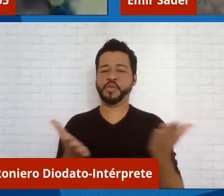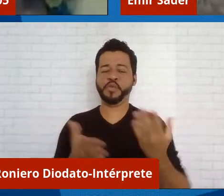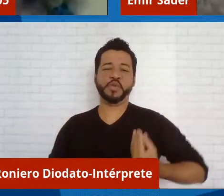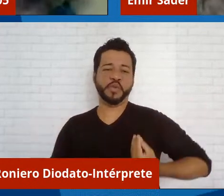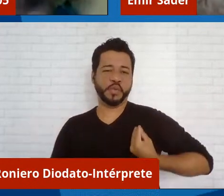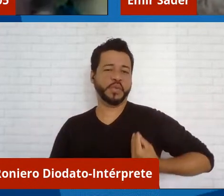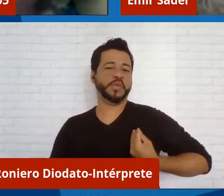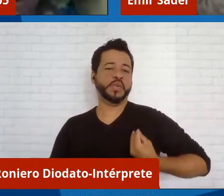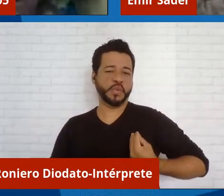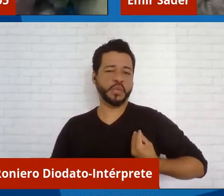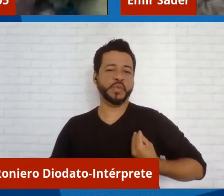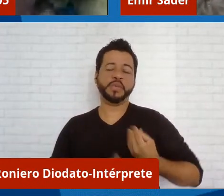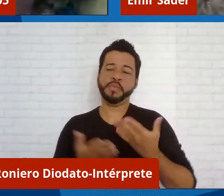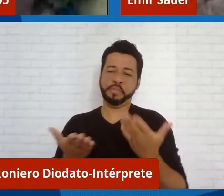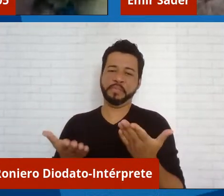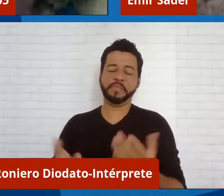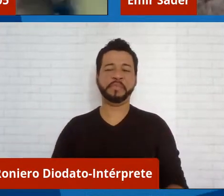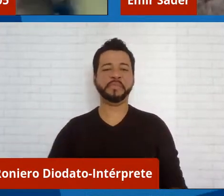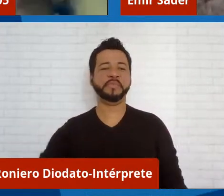gente e a palavra é sua.